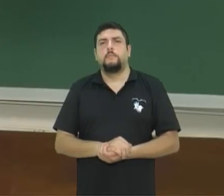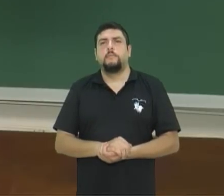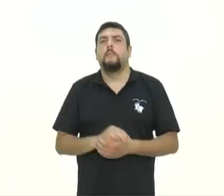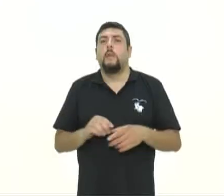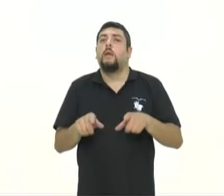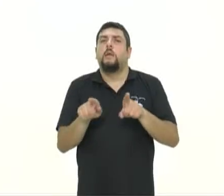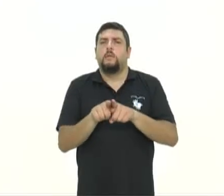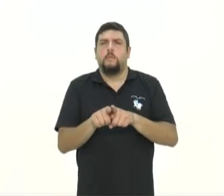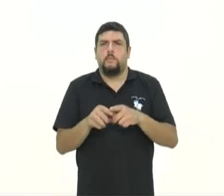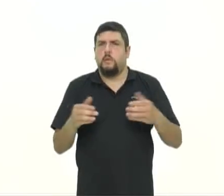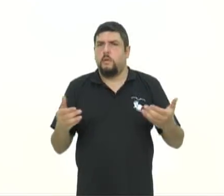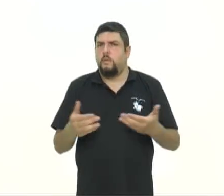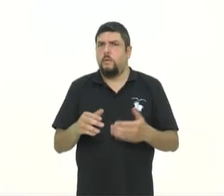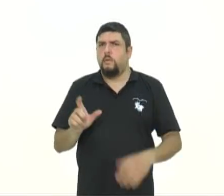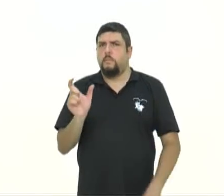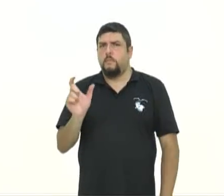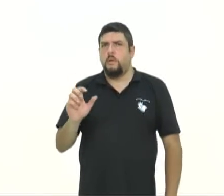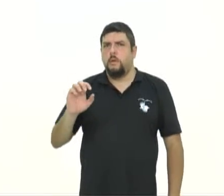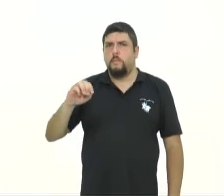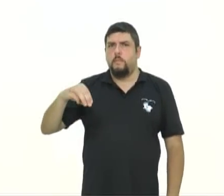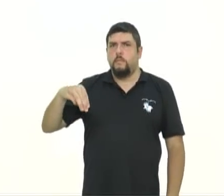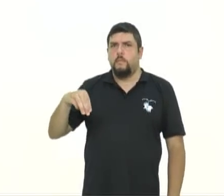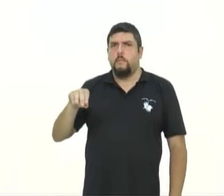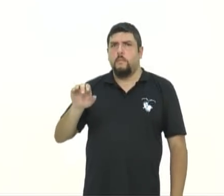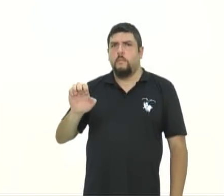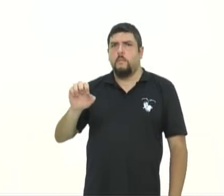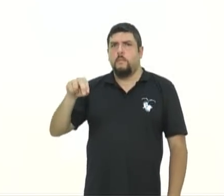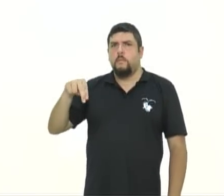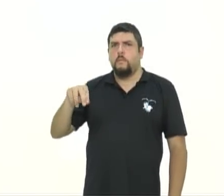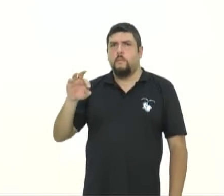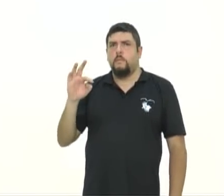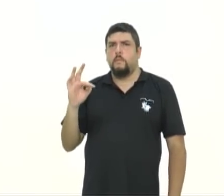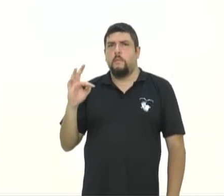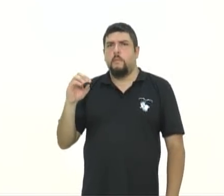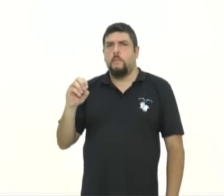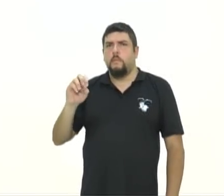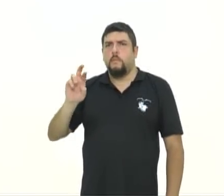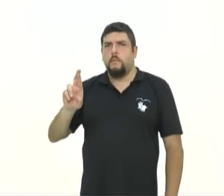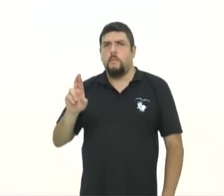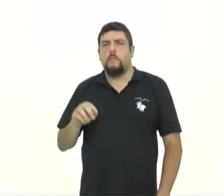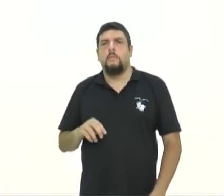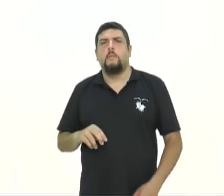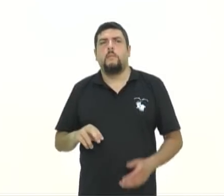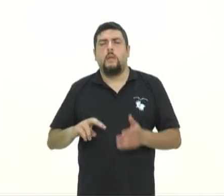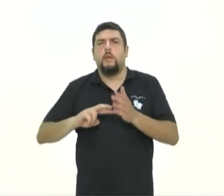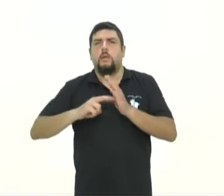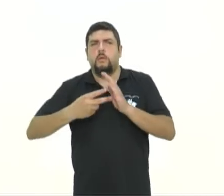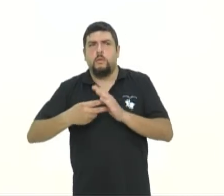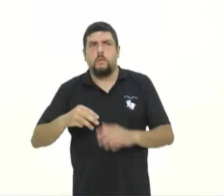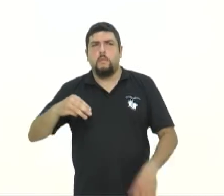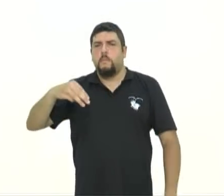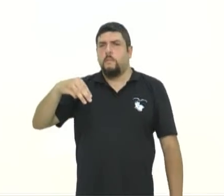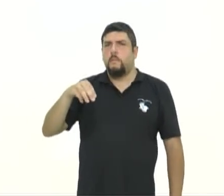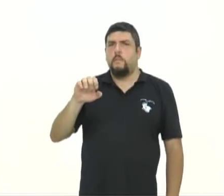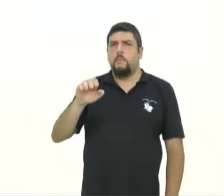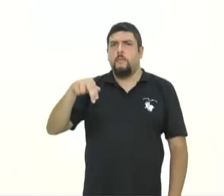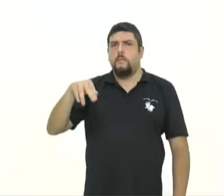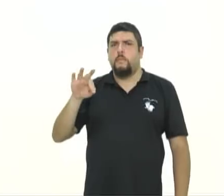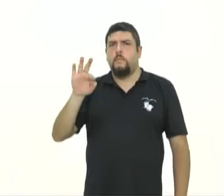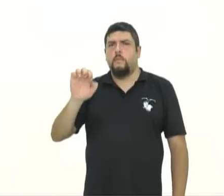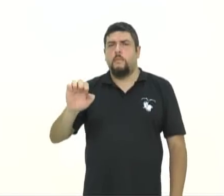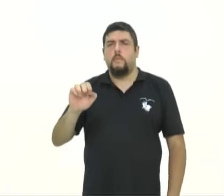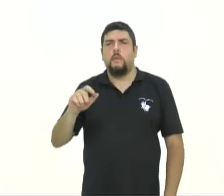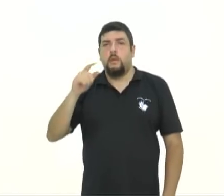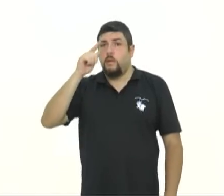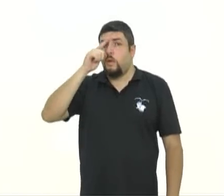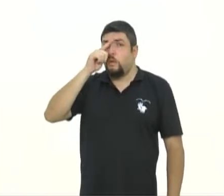a palavra mentor. Então, sua origem vem do termo grego menos, que significa mente, e